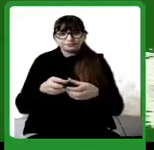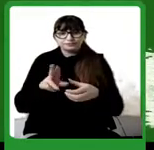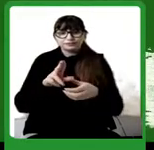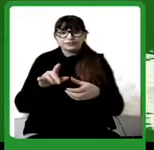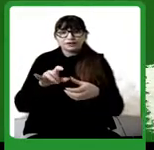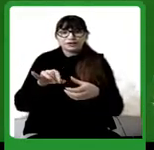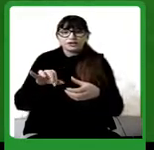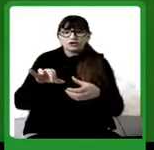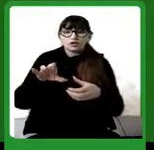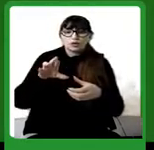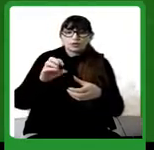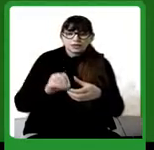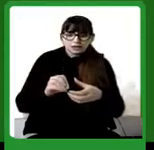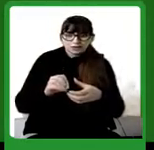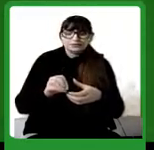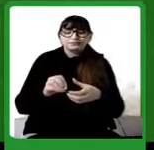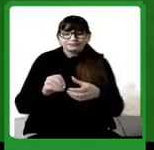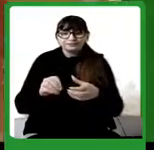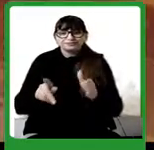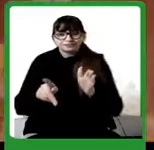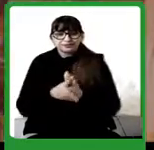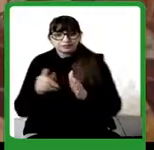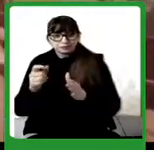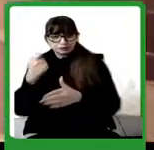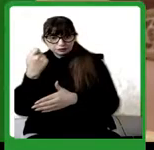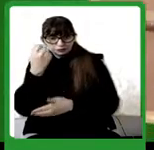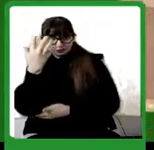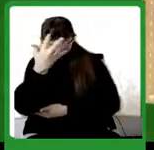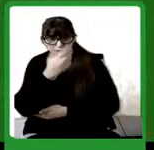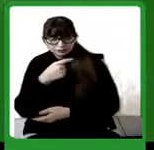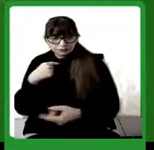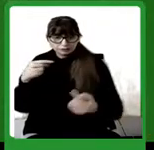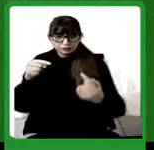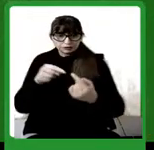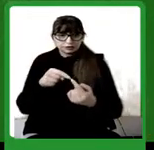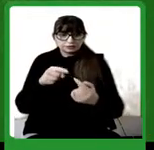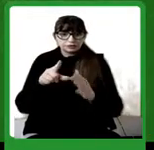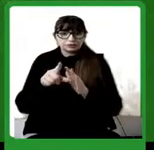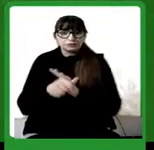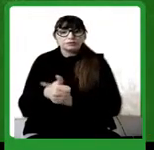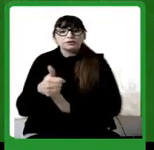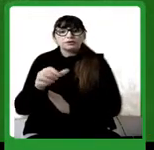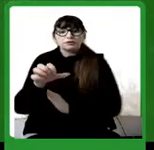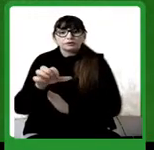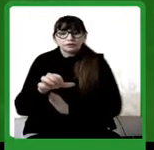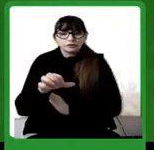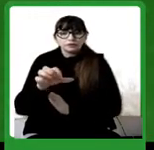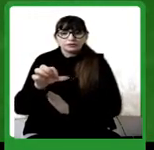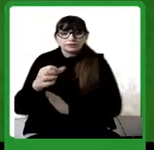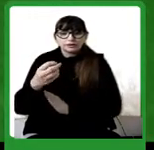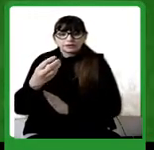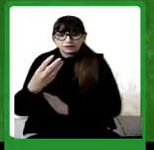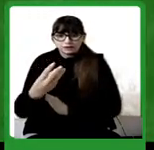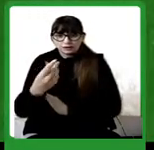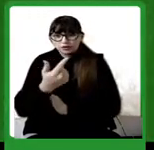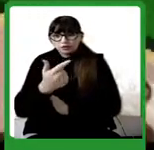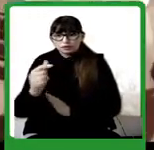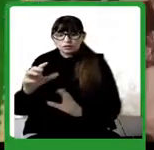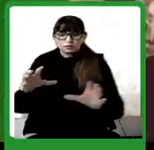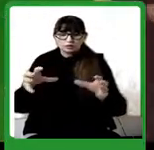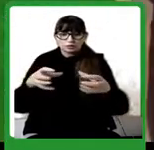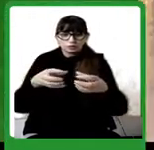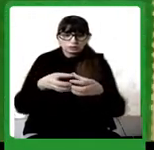município de Rodeio Bonito. Com o mesmo objetivo e não muito longe dali, em 1993, outro grupo de